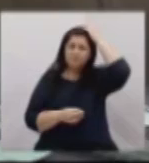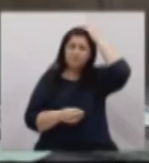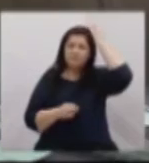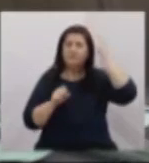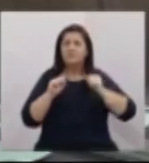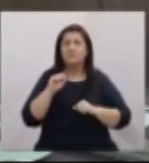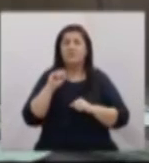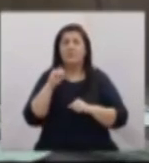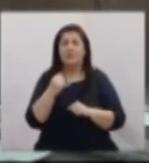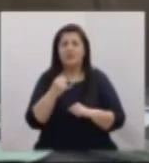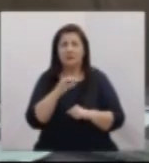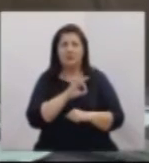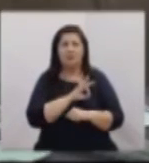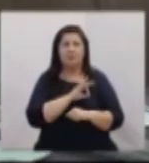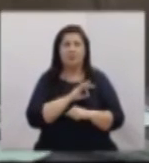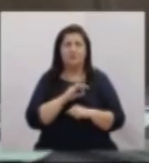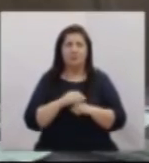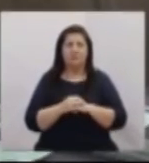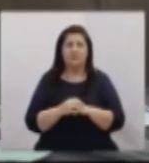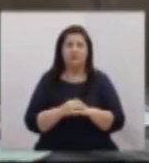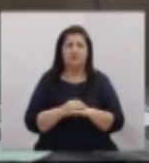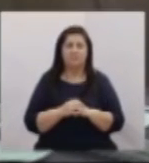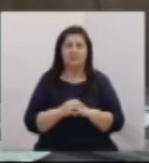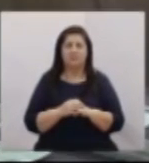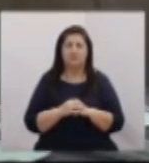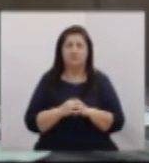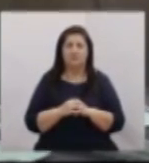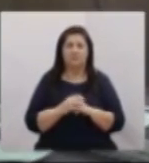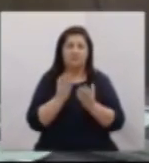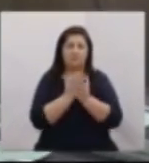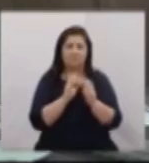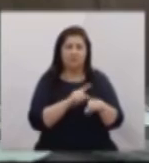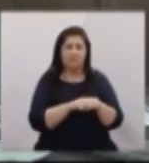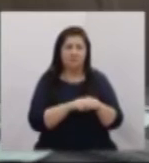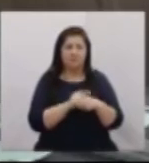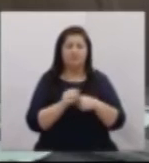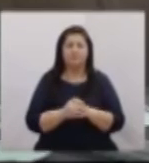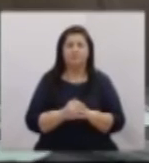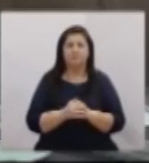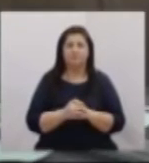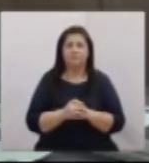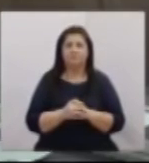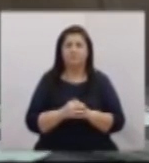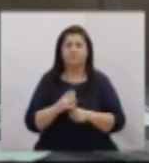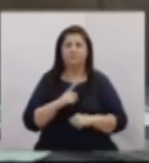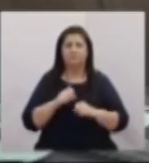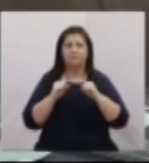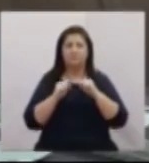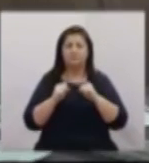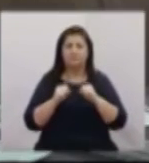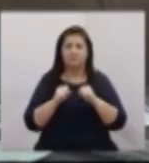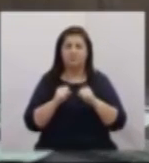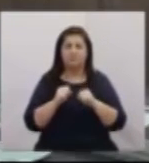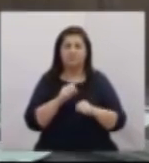trabalho de polícia militar, pena, não posso só terminar, senhor presidente? Teve o poder da Guarda Civil como